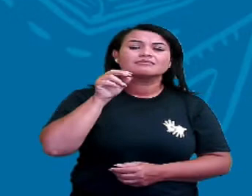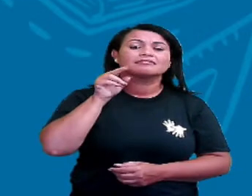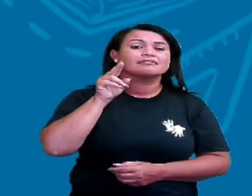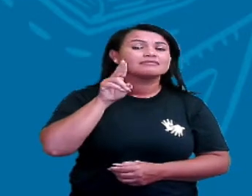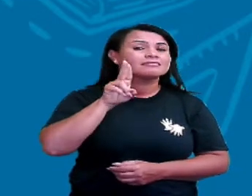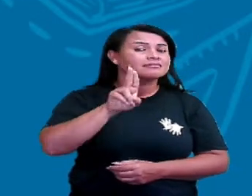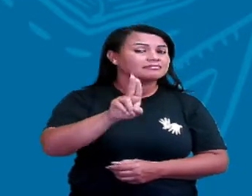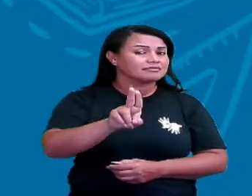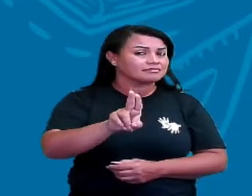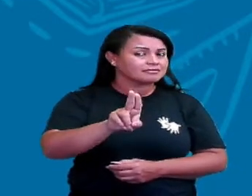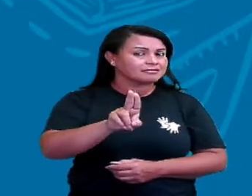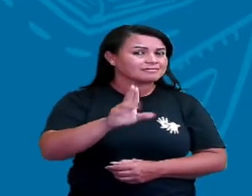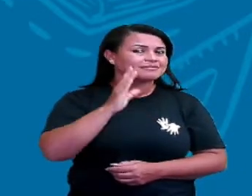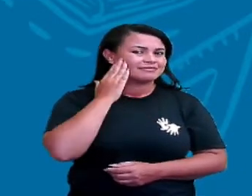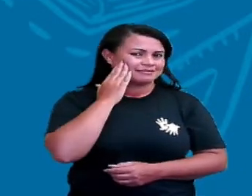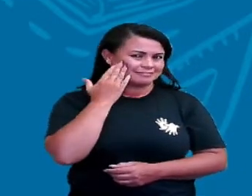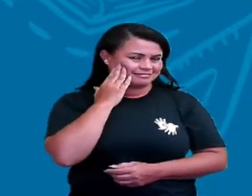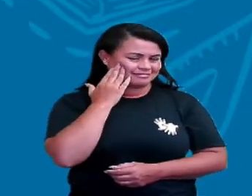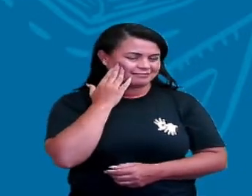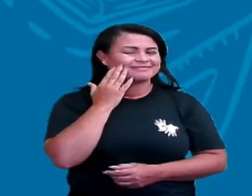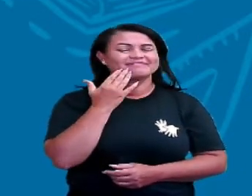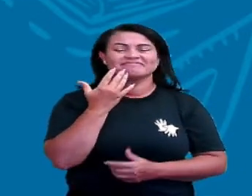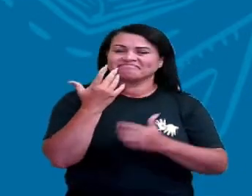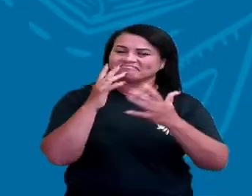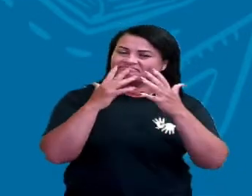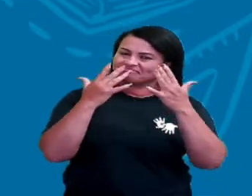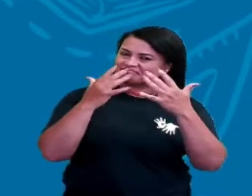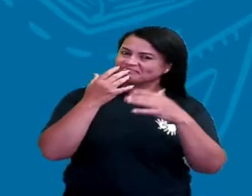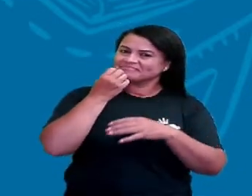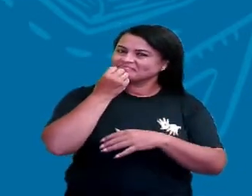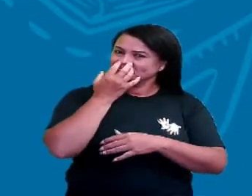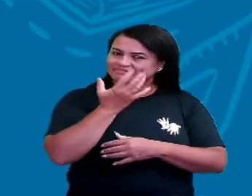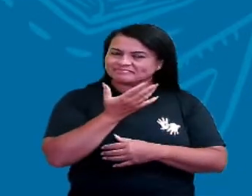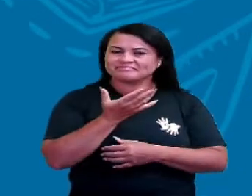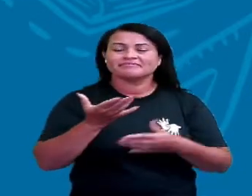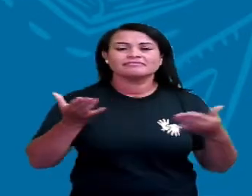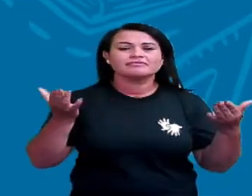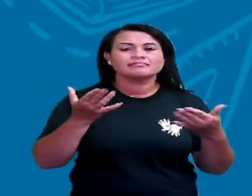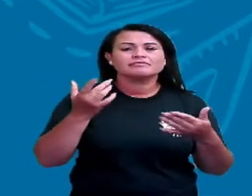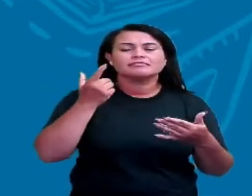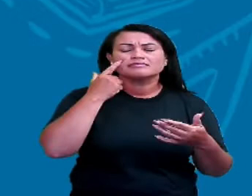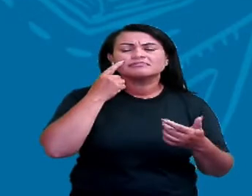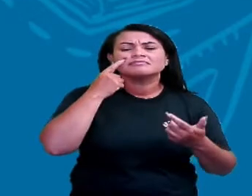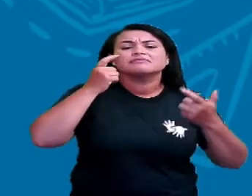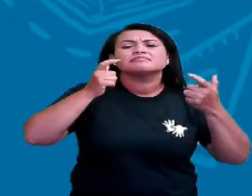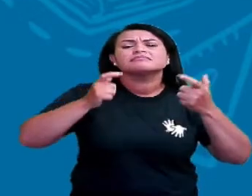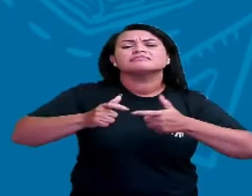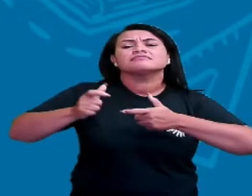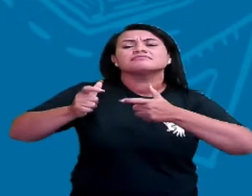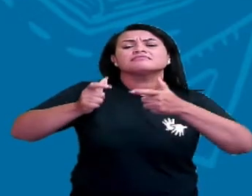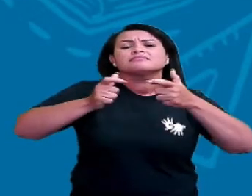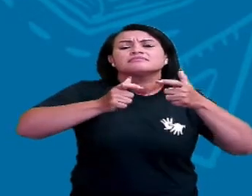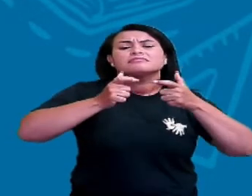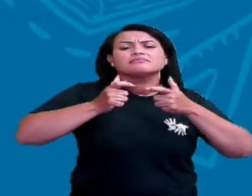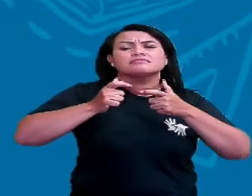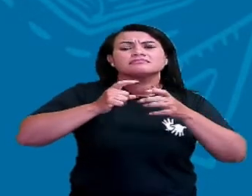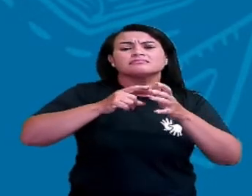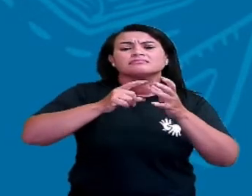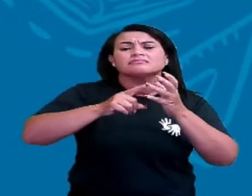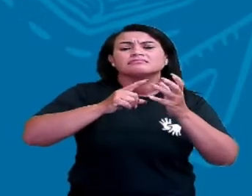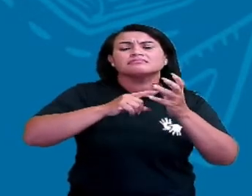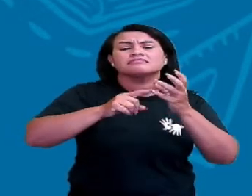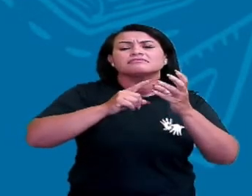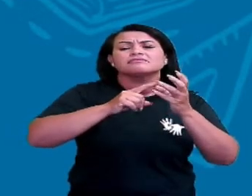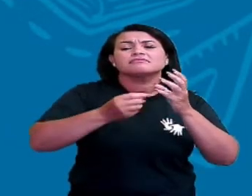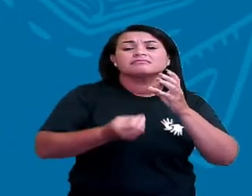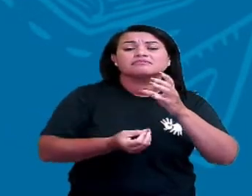O e a U, não é? Muito bem. Vamos agora ver aonde é que essas vogaizinhas elas